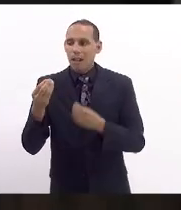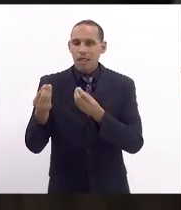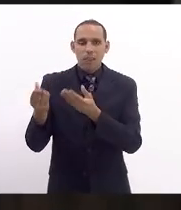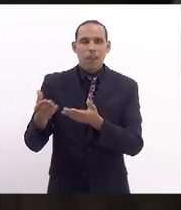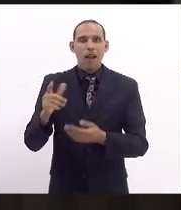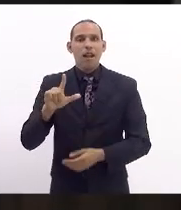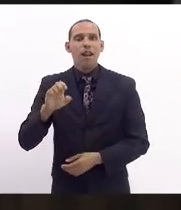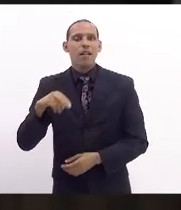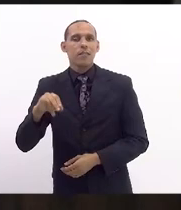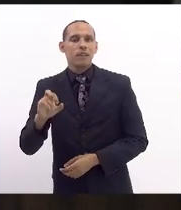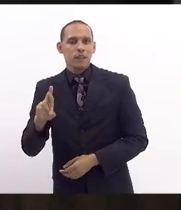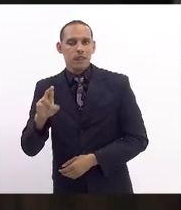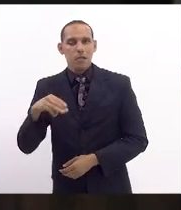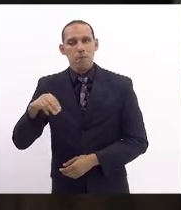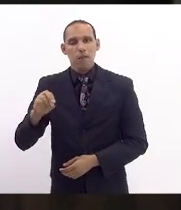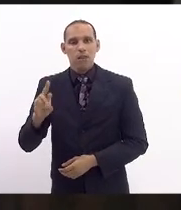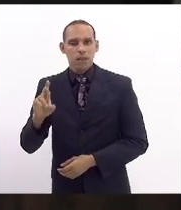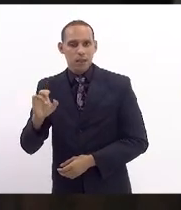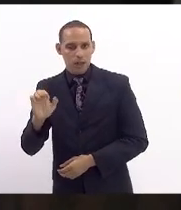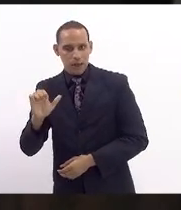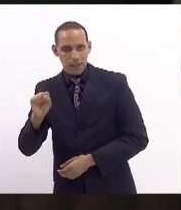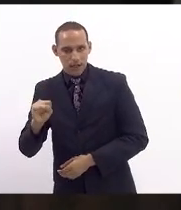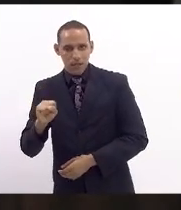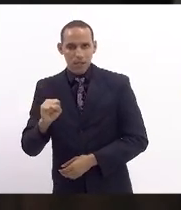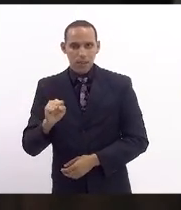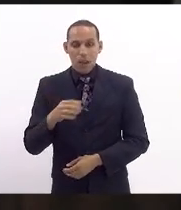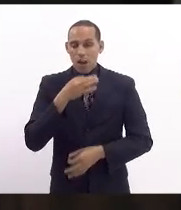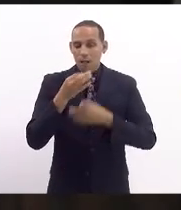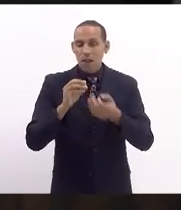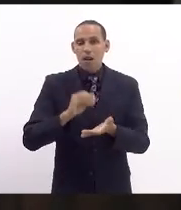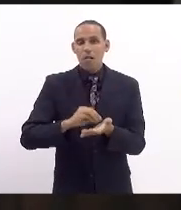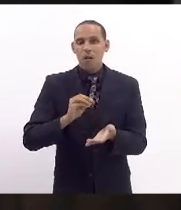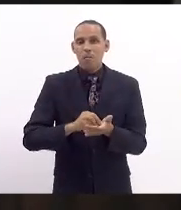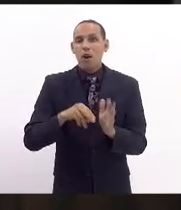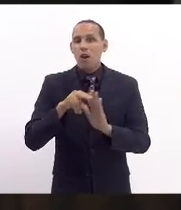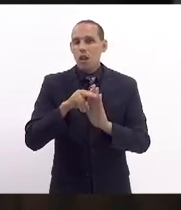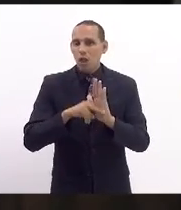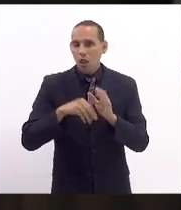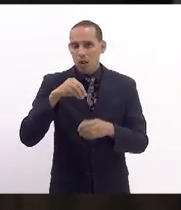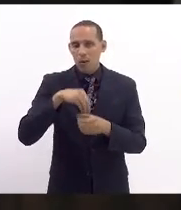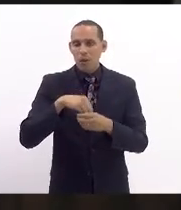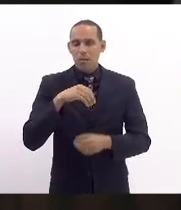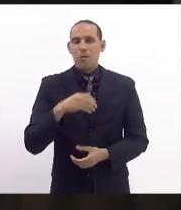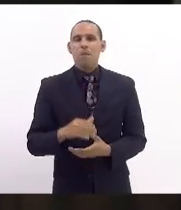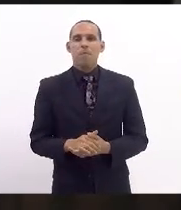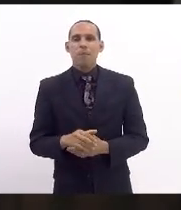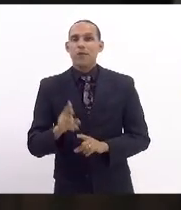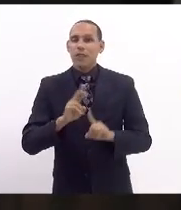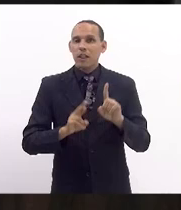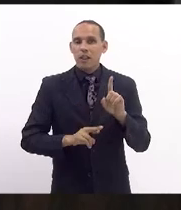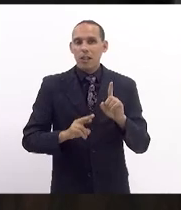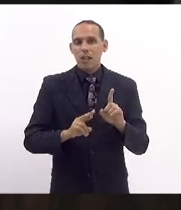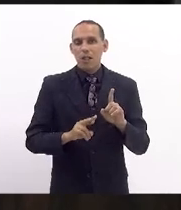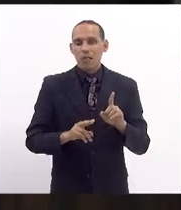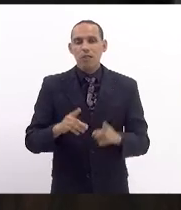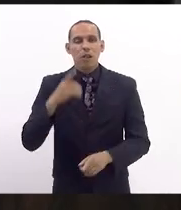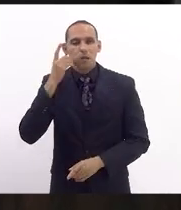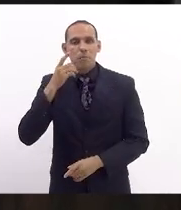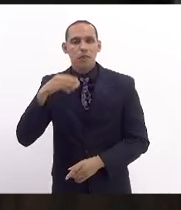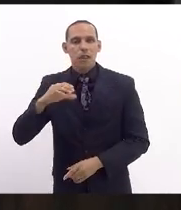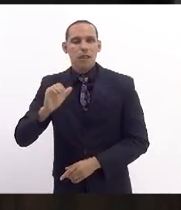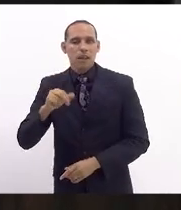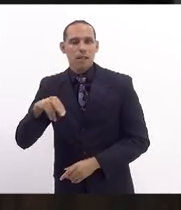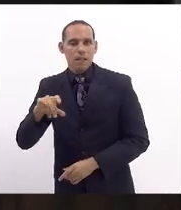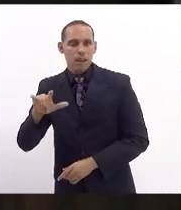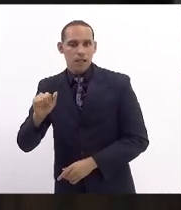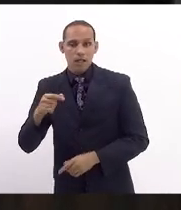Lenir Moraes Ferreira parece da comissão de normas internas e proposições externas favorável relator Deputado Márcio canela em